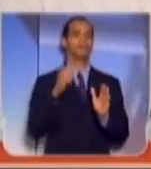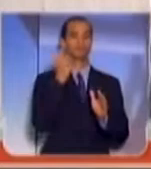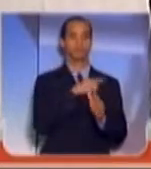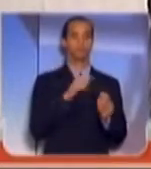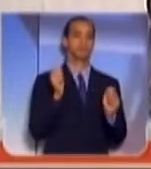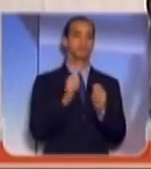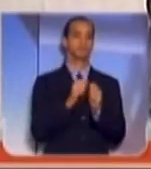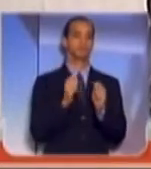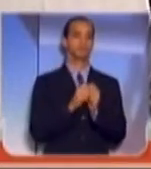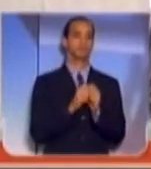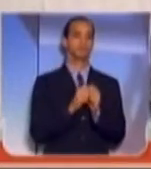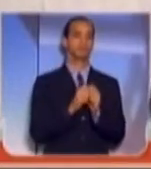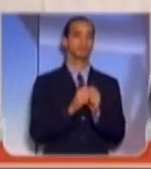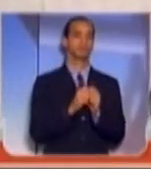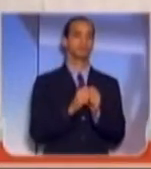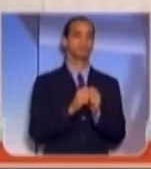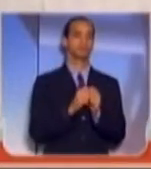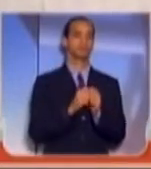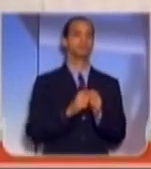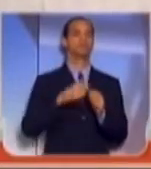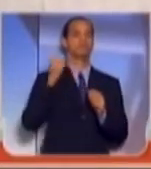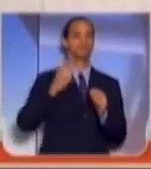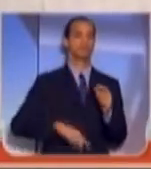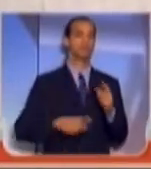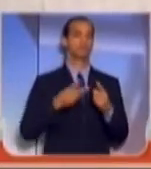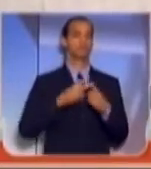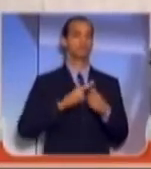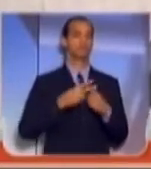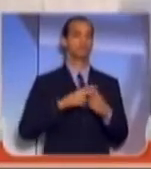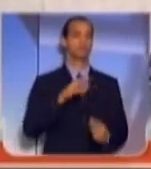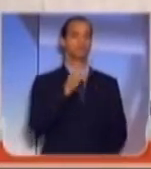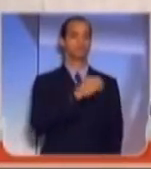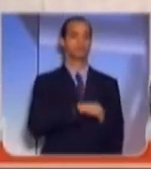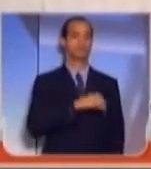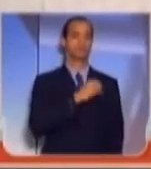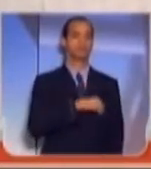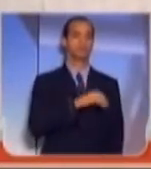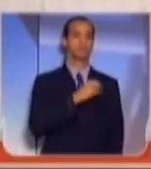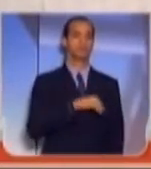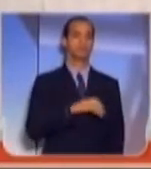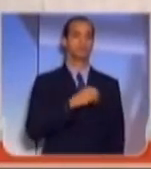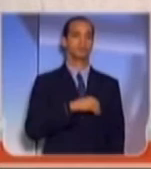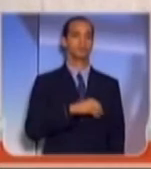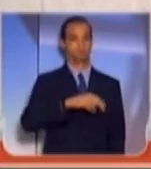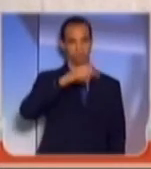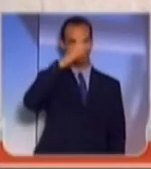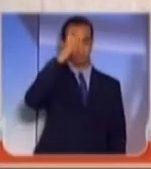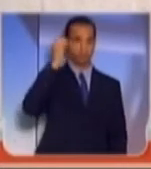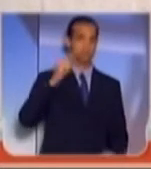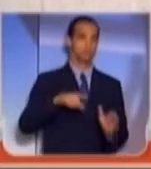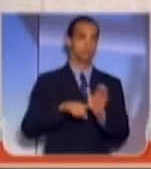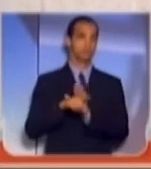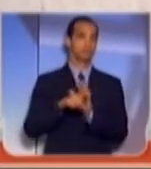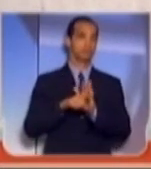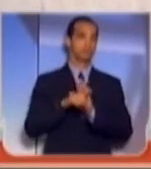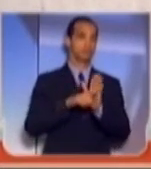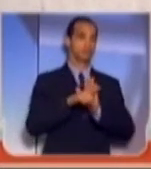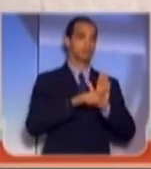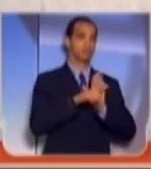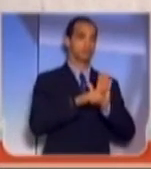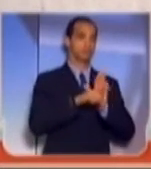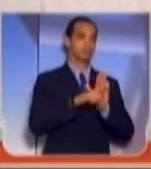realiza a reestruturação salarial e da carreira doce pesquisadores